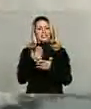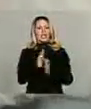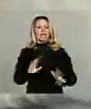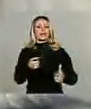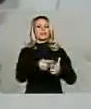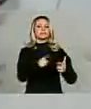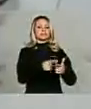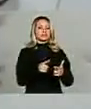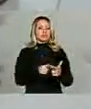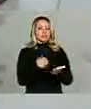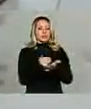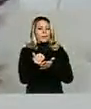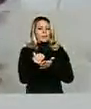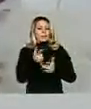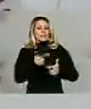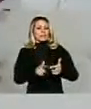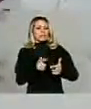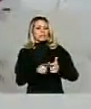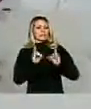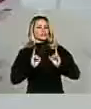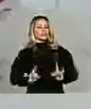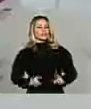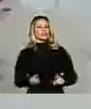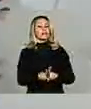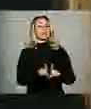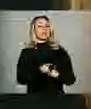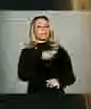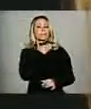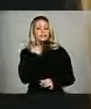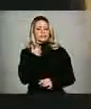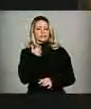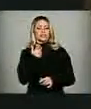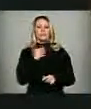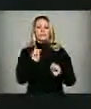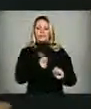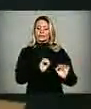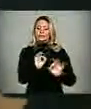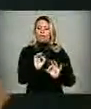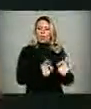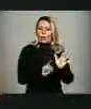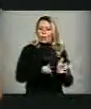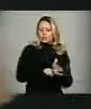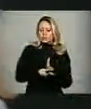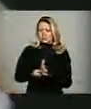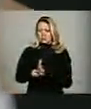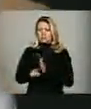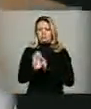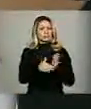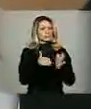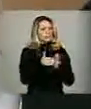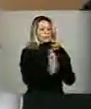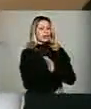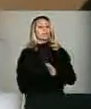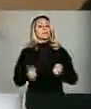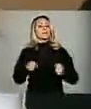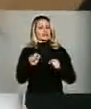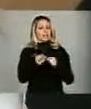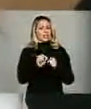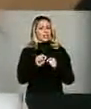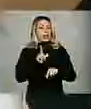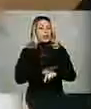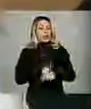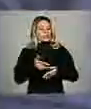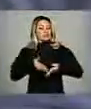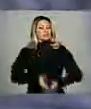que levam à deficiência e até à morte. É o tipo de exame que toda criança deve fazer logo que chega